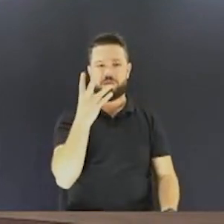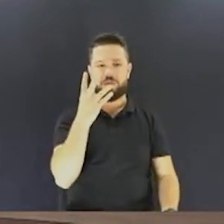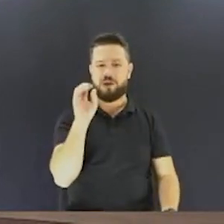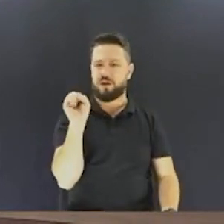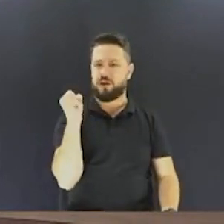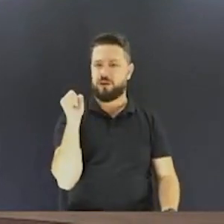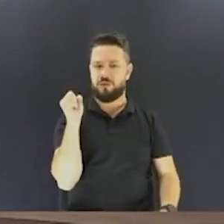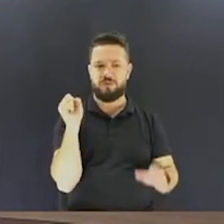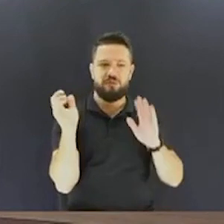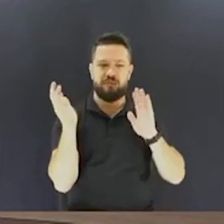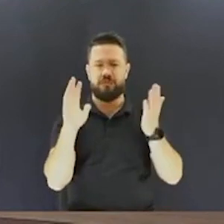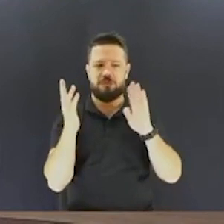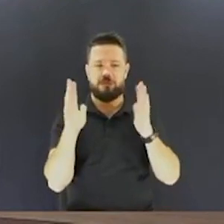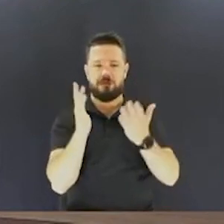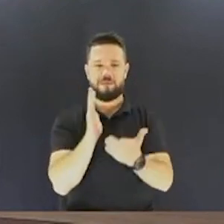eu acertei, Euler.